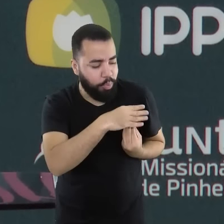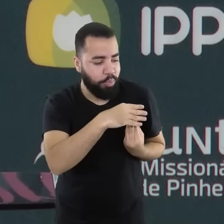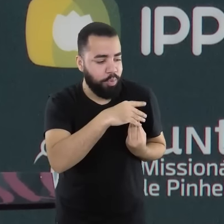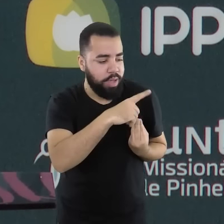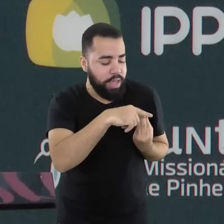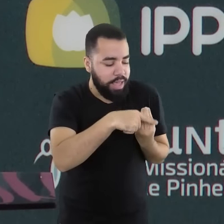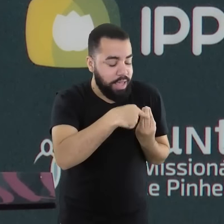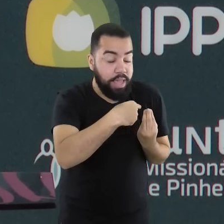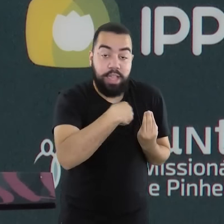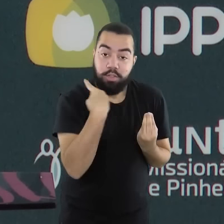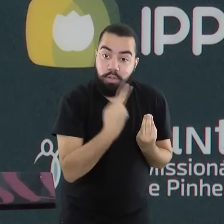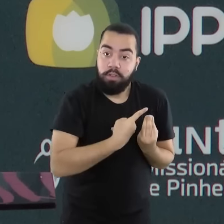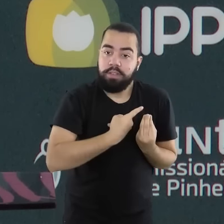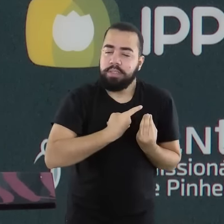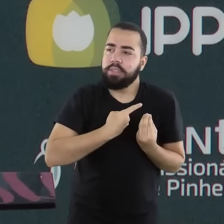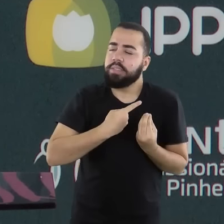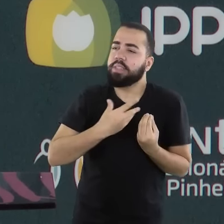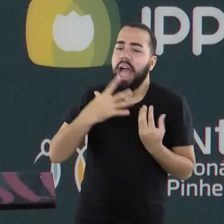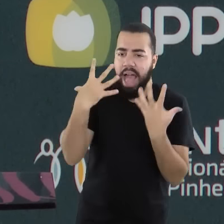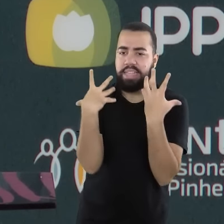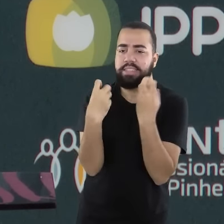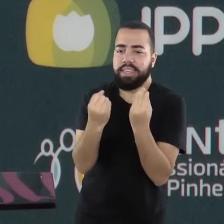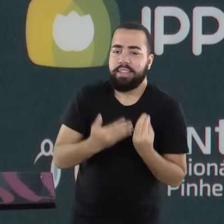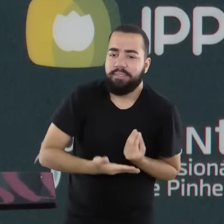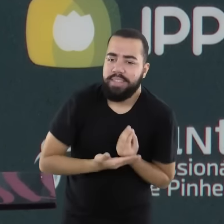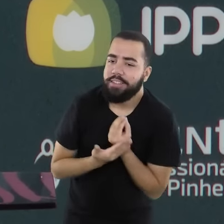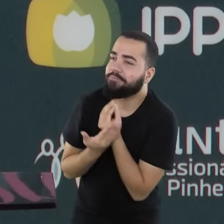vontade, nas mãos de Deus.